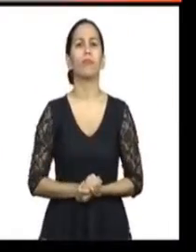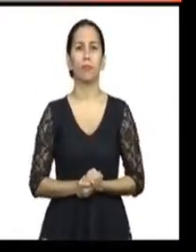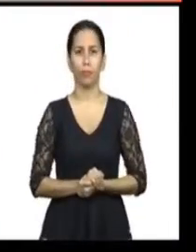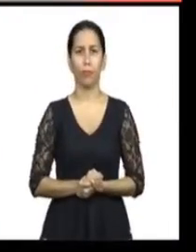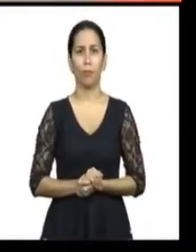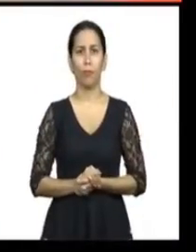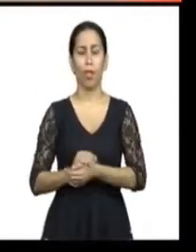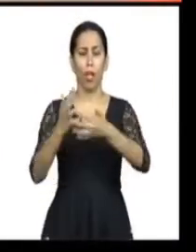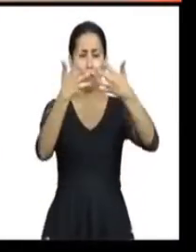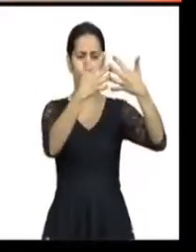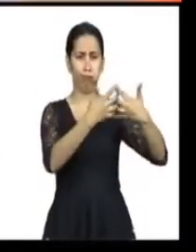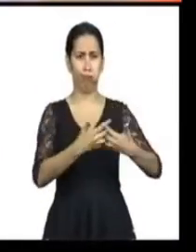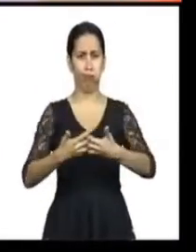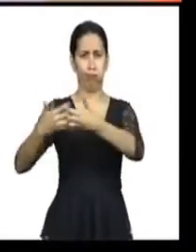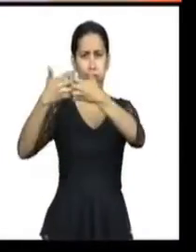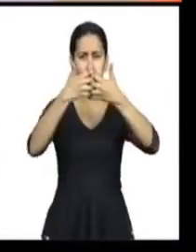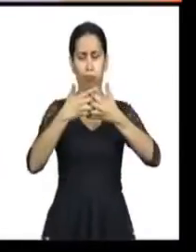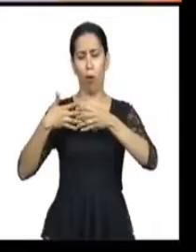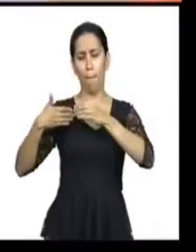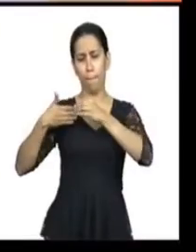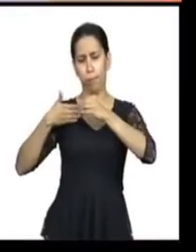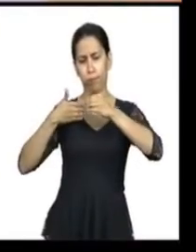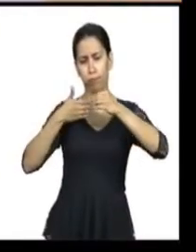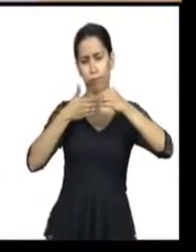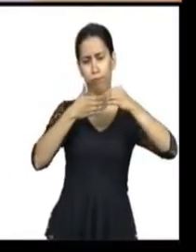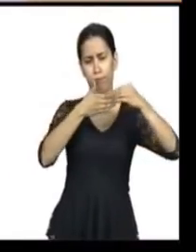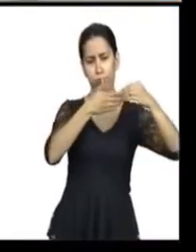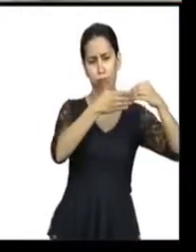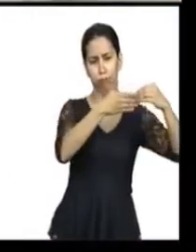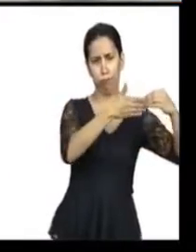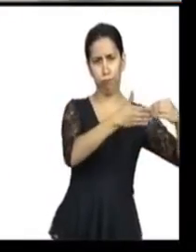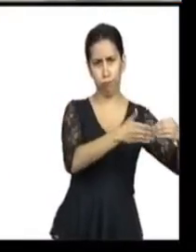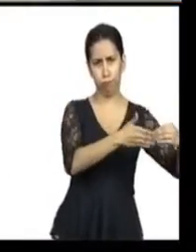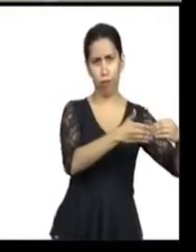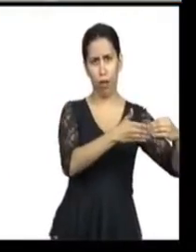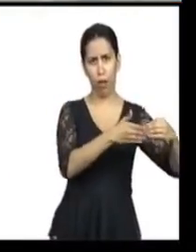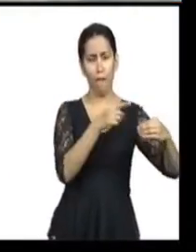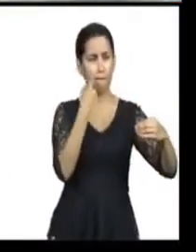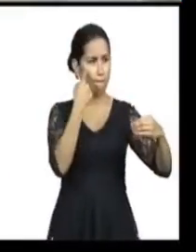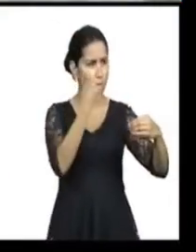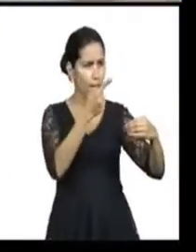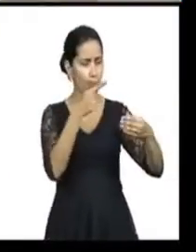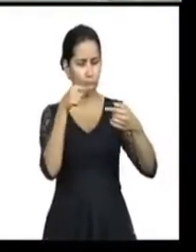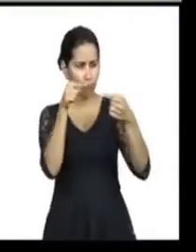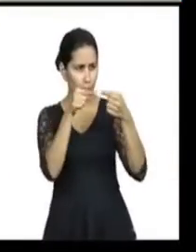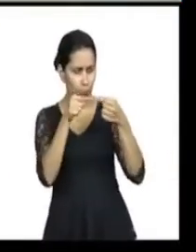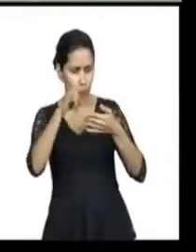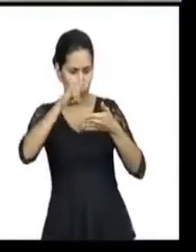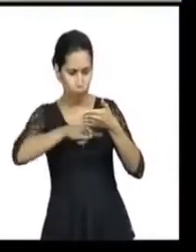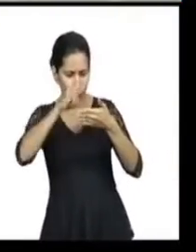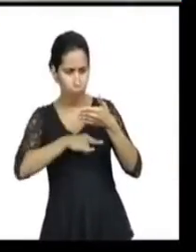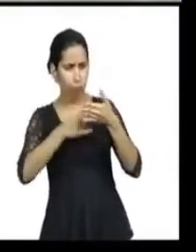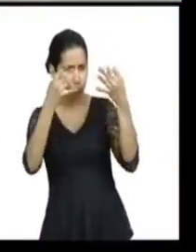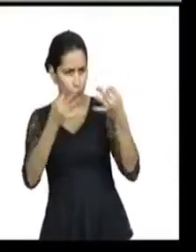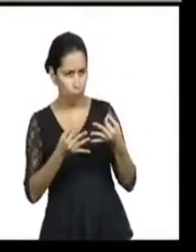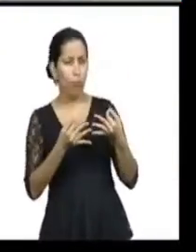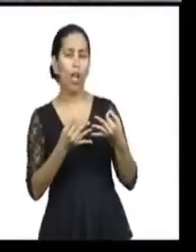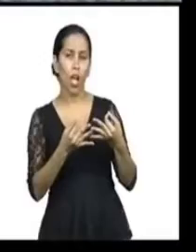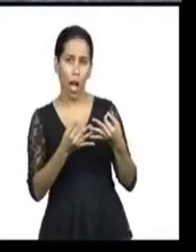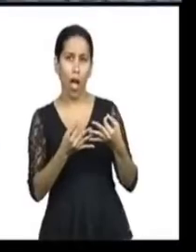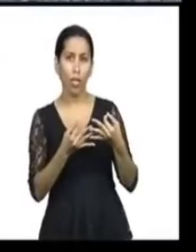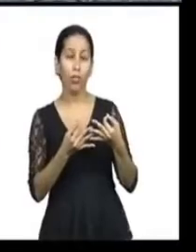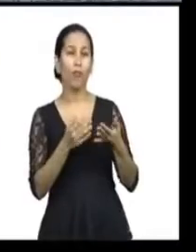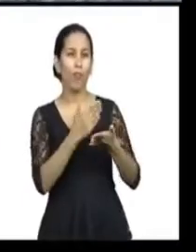Após o carregamento de todos os furos definidos no plano de fogo, é feita a escorva, que é a colocação dos iniciadores